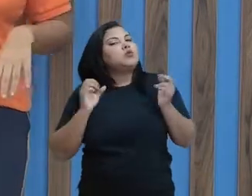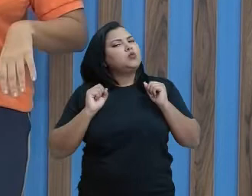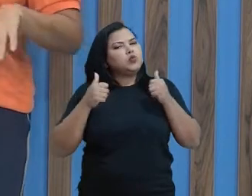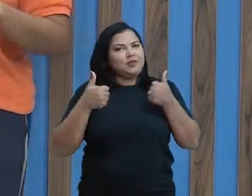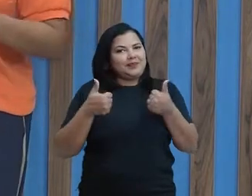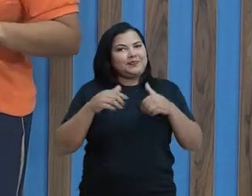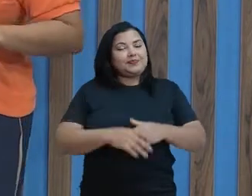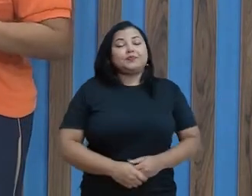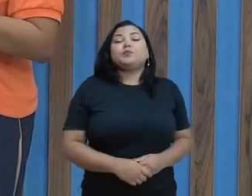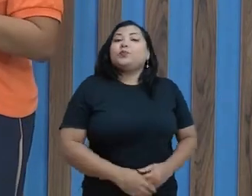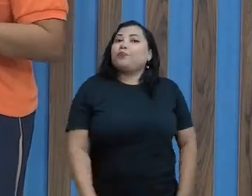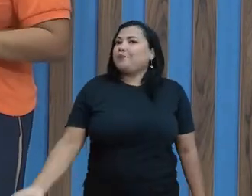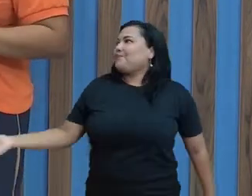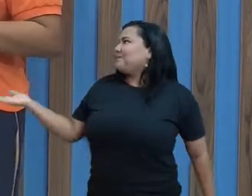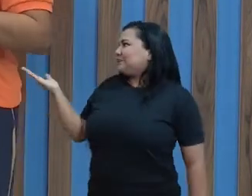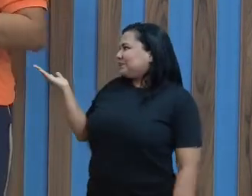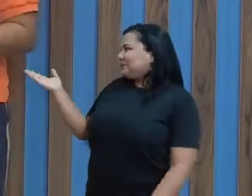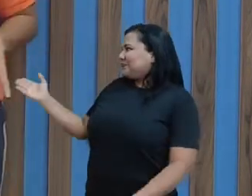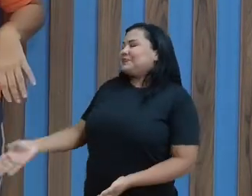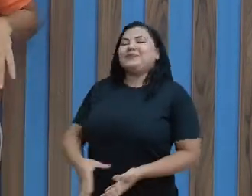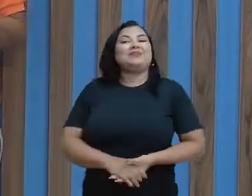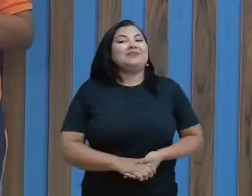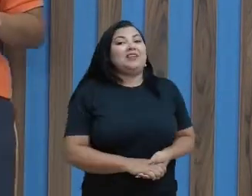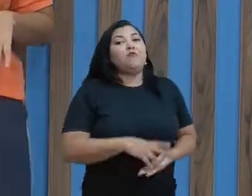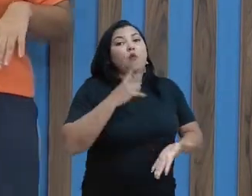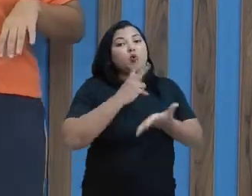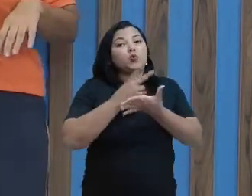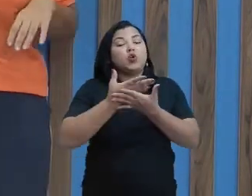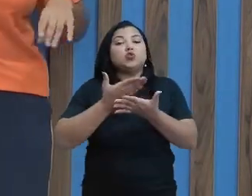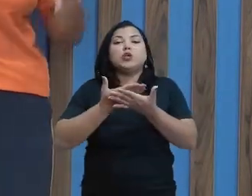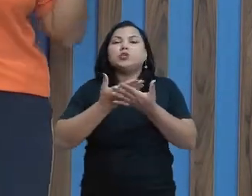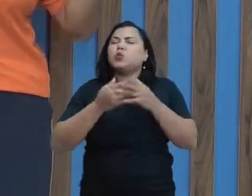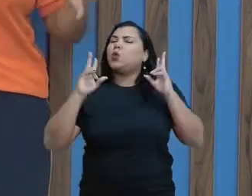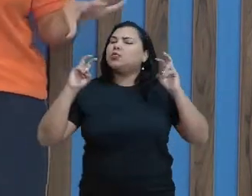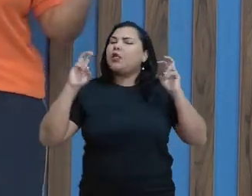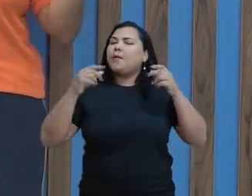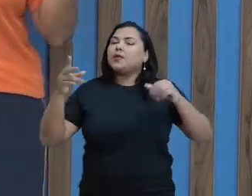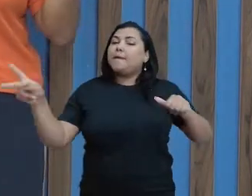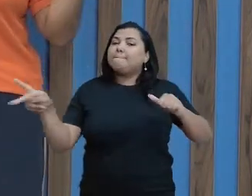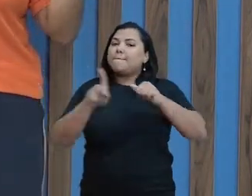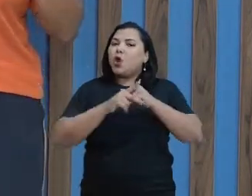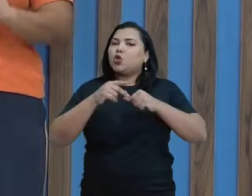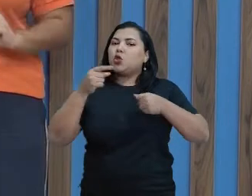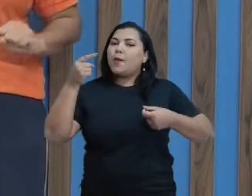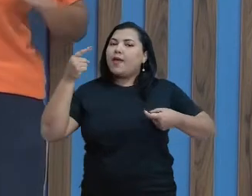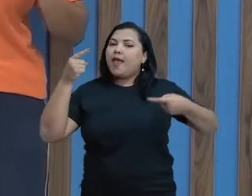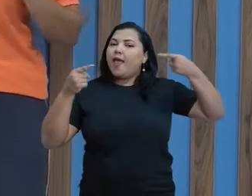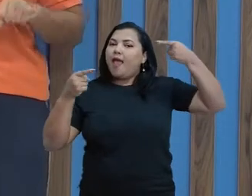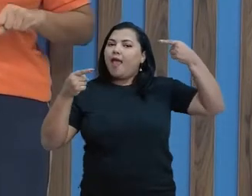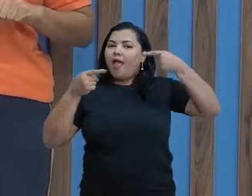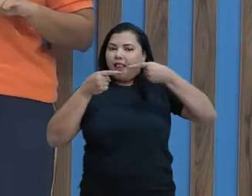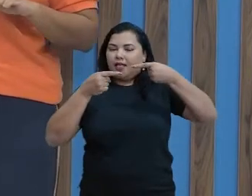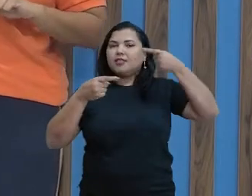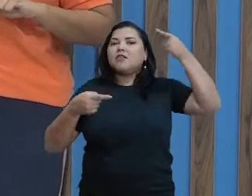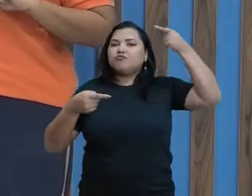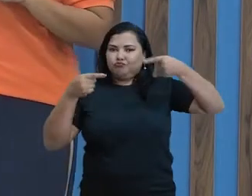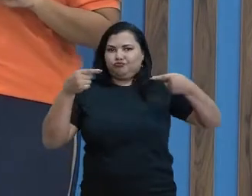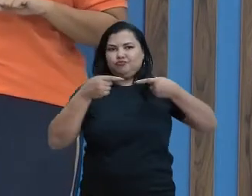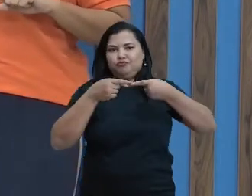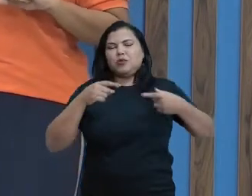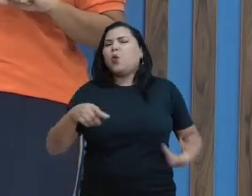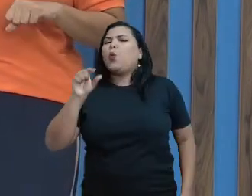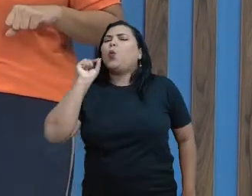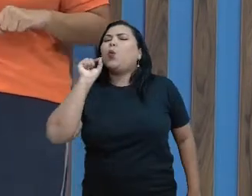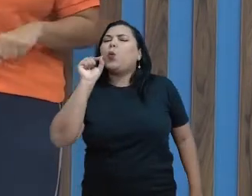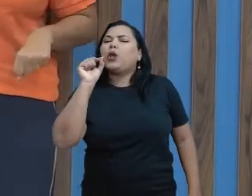tá? Hoje a gente vai continuar estudando o pronome relativo, mas dessa vez a gente vai focar no pronome relativo que, tá?